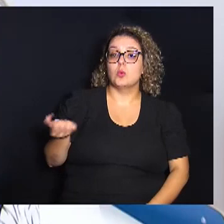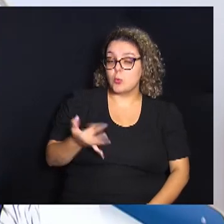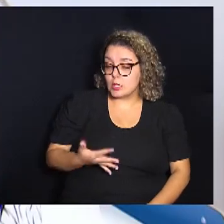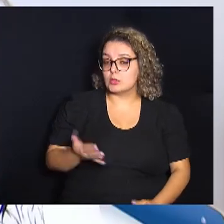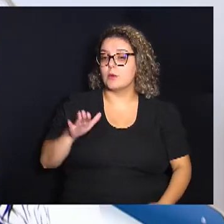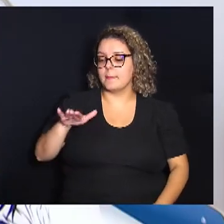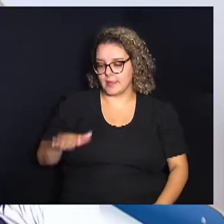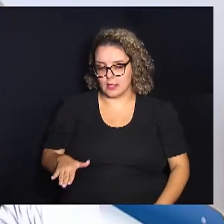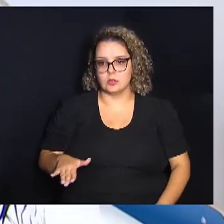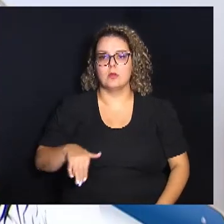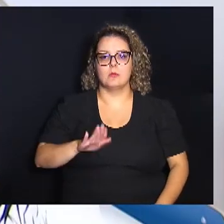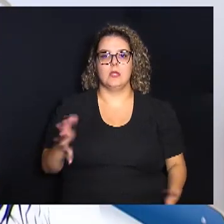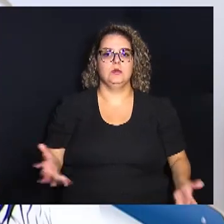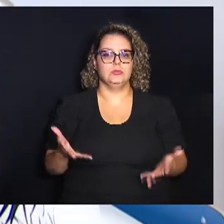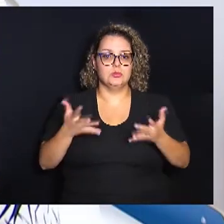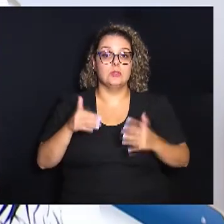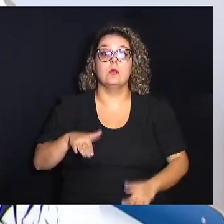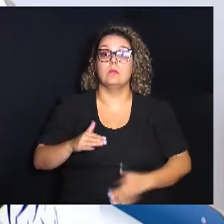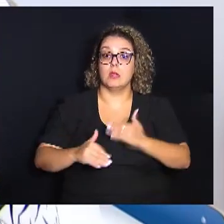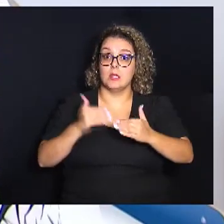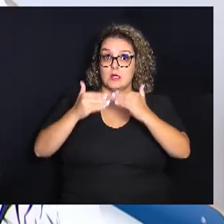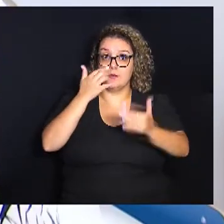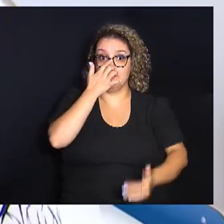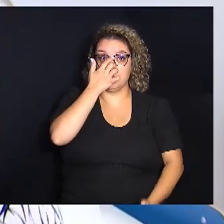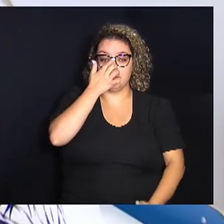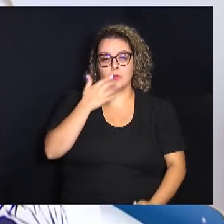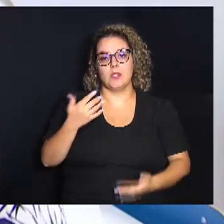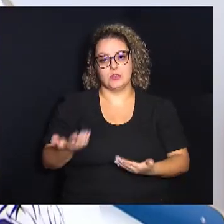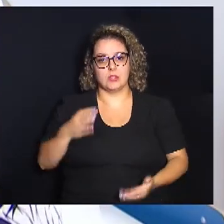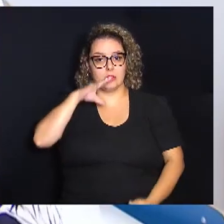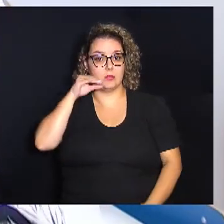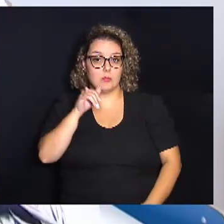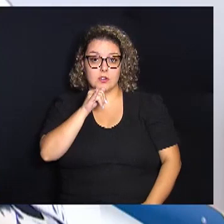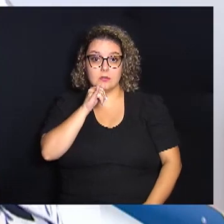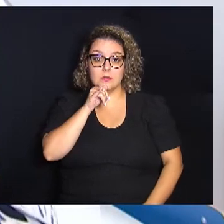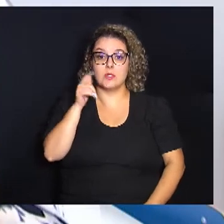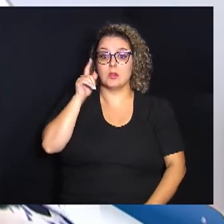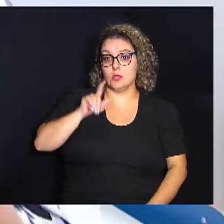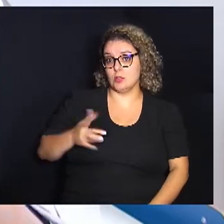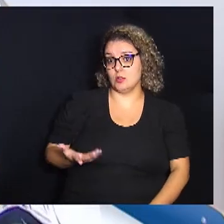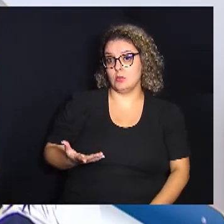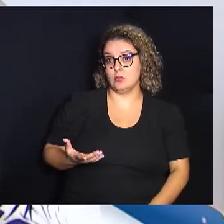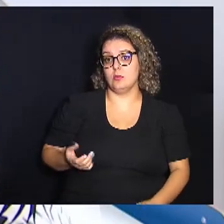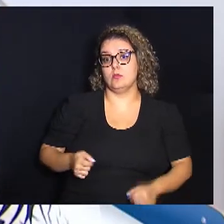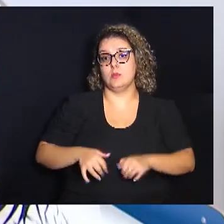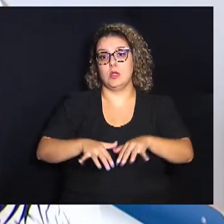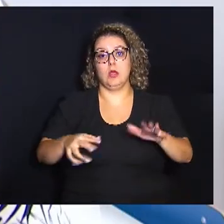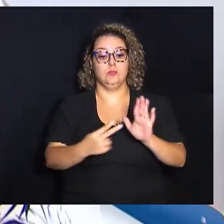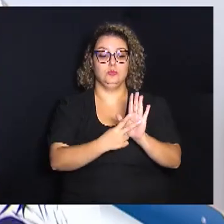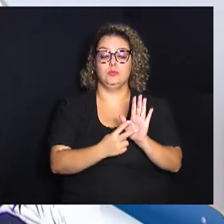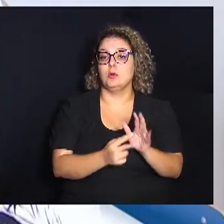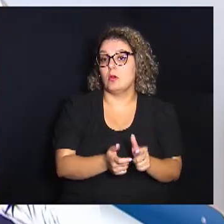gente precisa ter, mais esse desenvolvimento. Já num adolescente, por exemplo, ele já consegue ter uma gama maior de